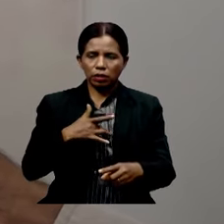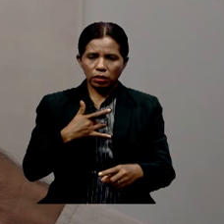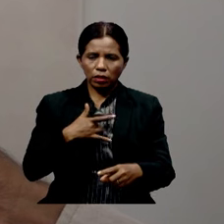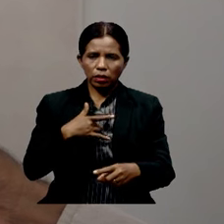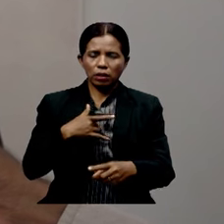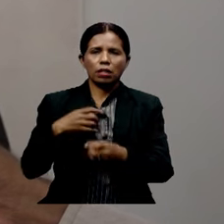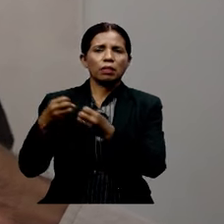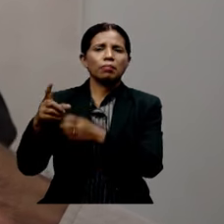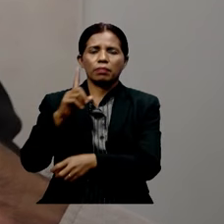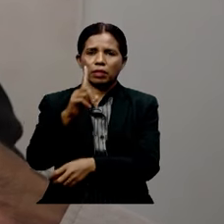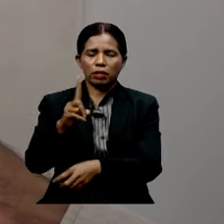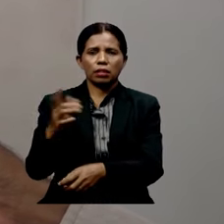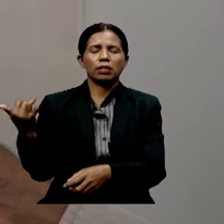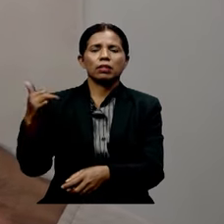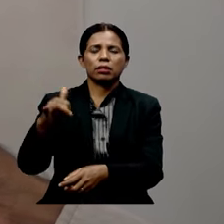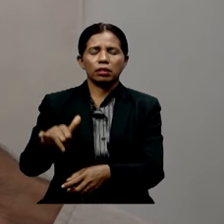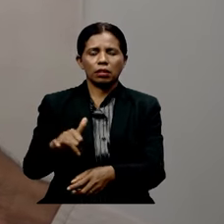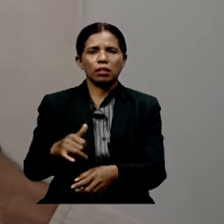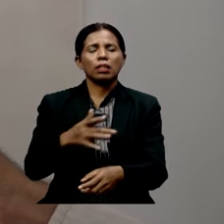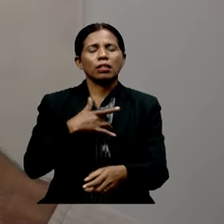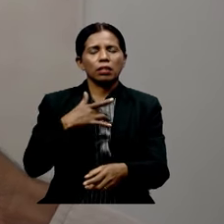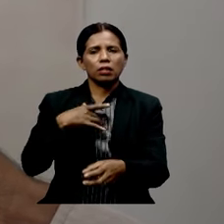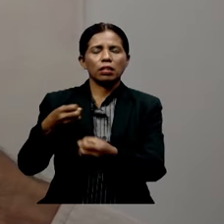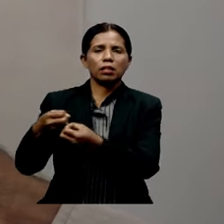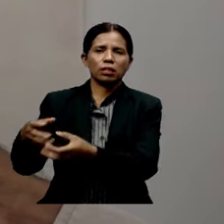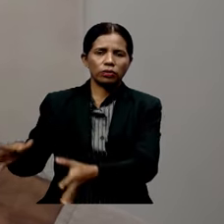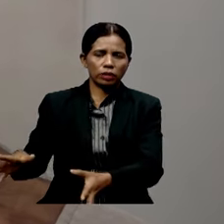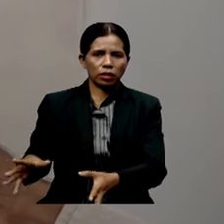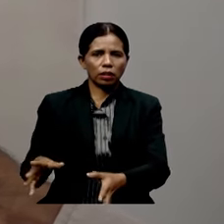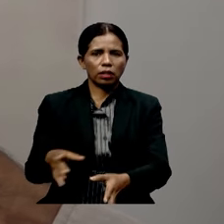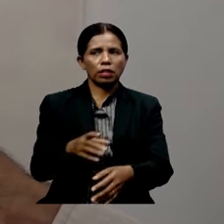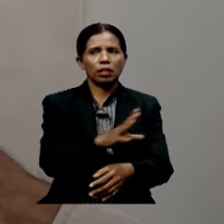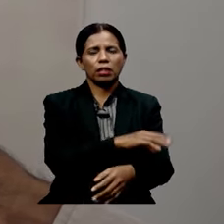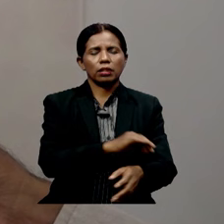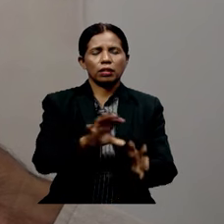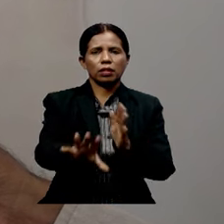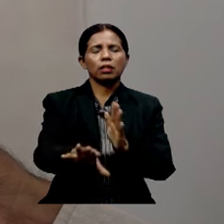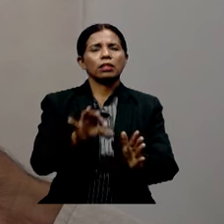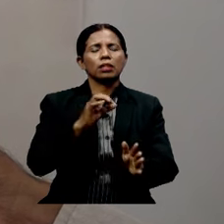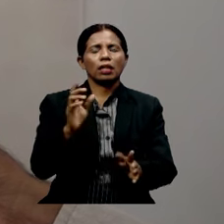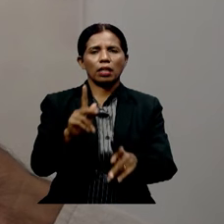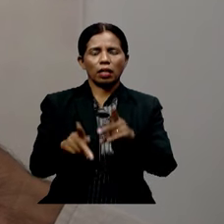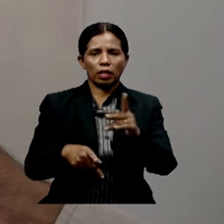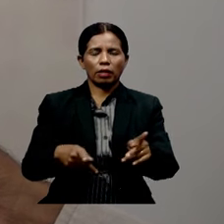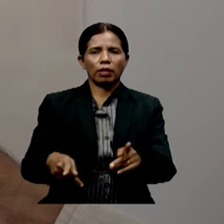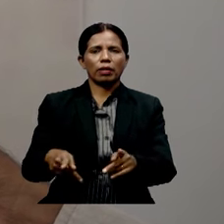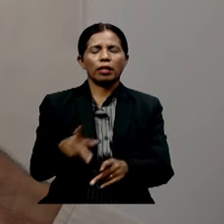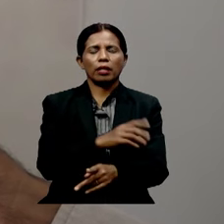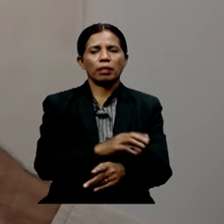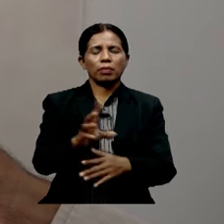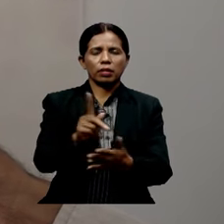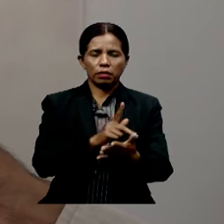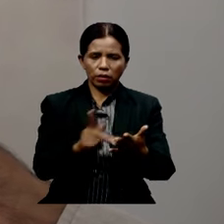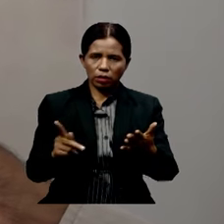exilado sira ne be senti excluído sira ne senti kata eme hewai krede hewai sira